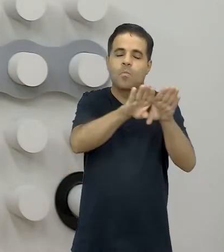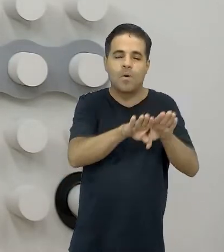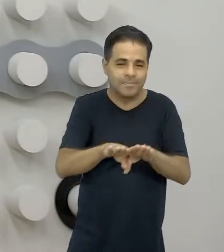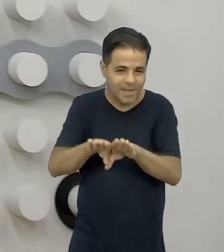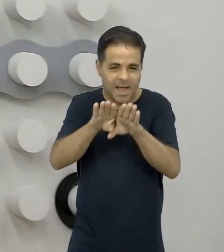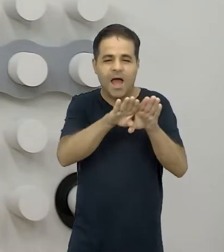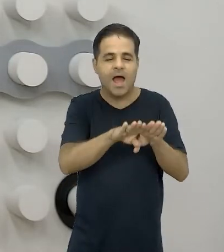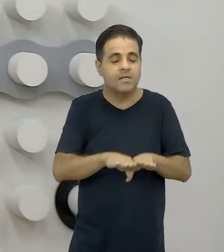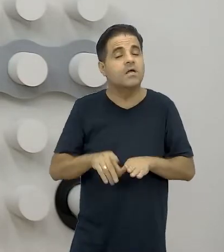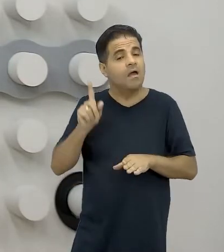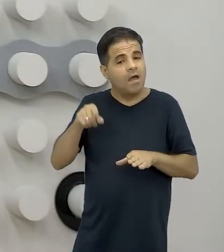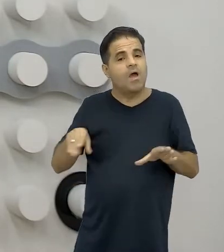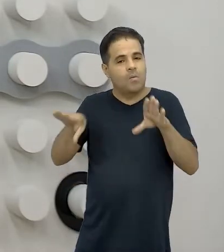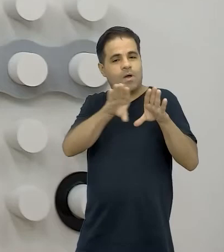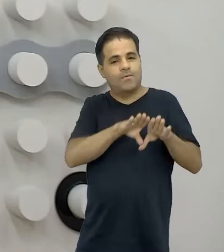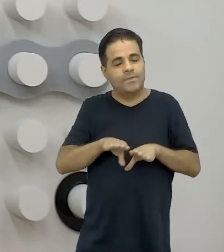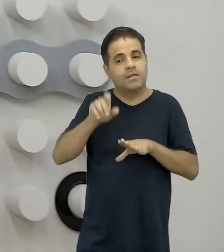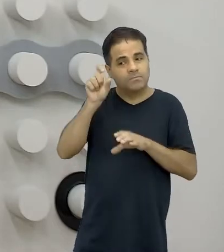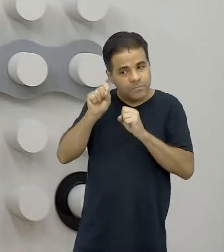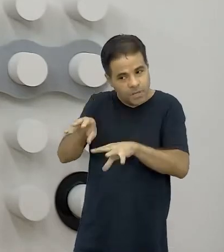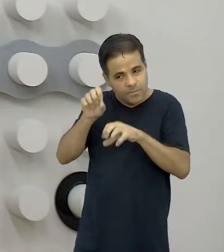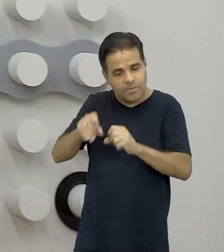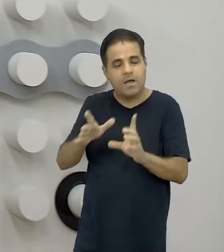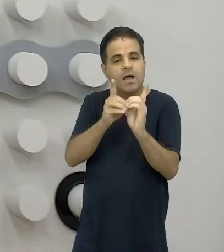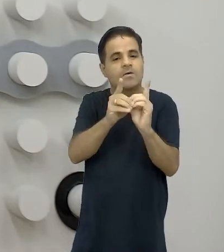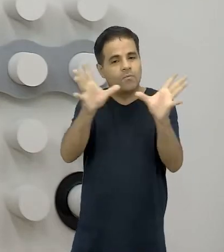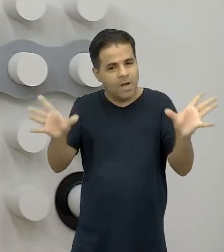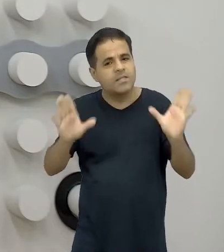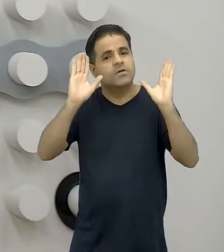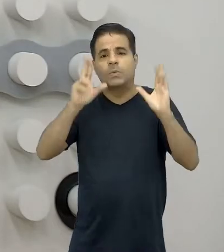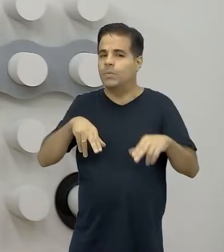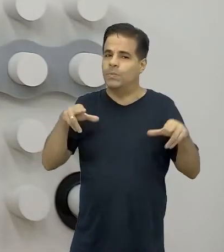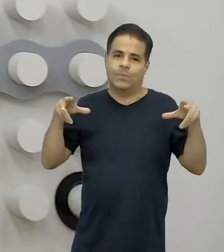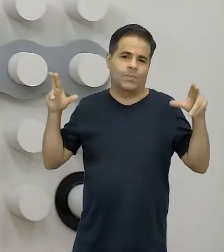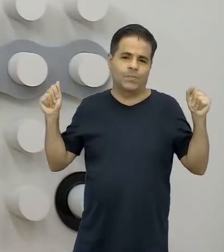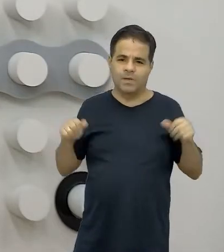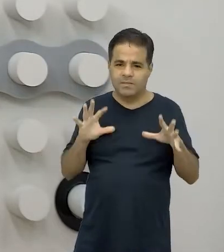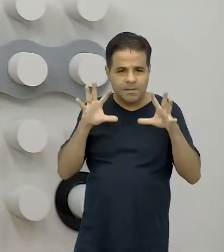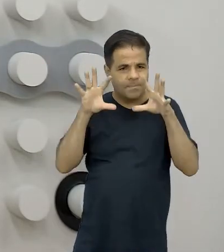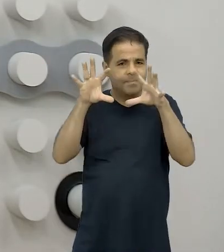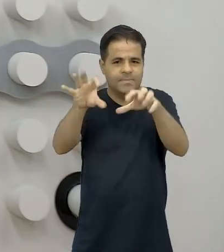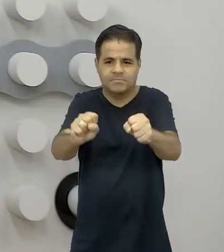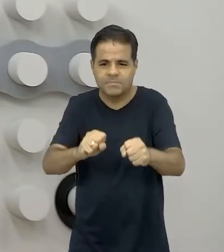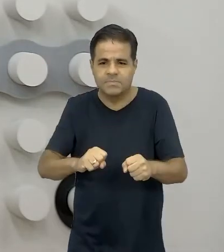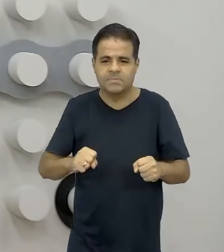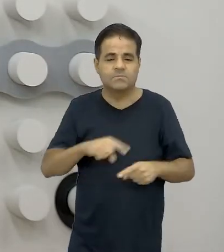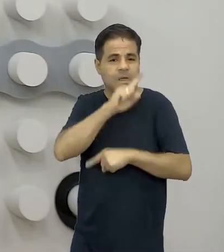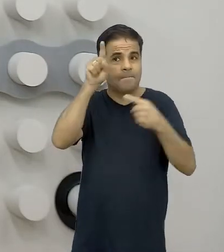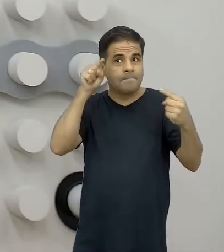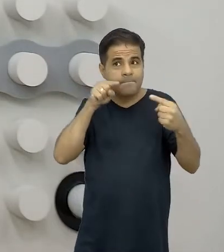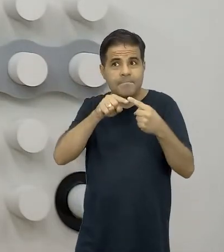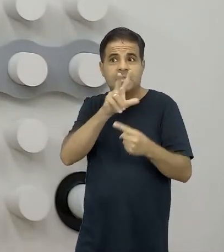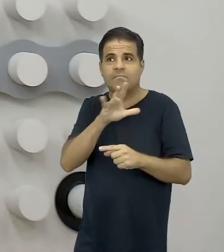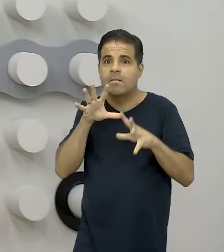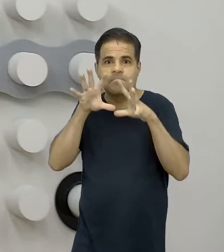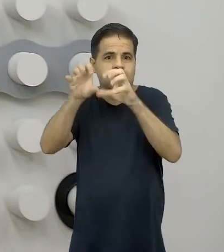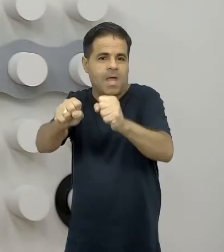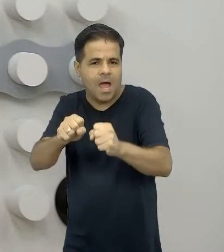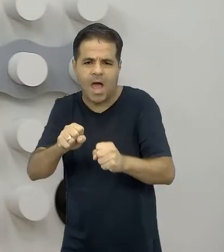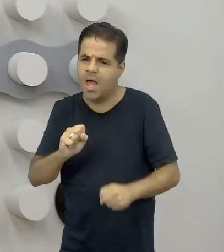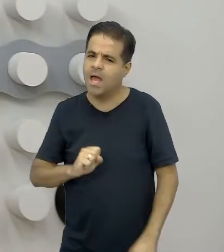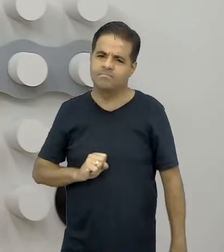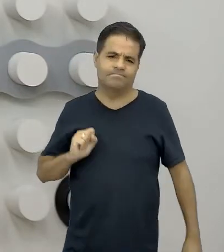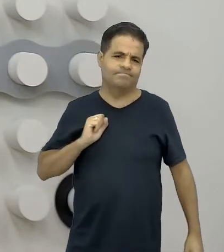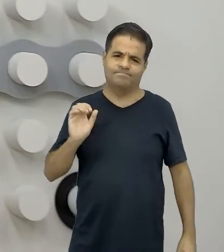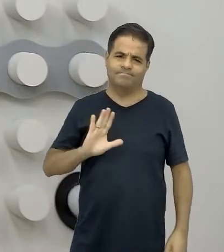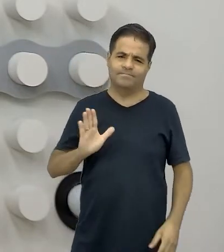igualdade. Então, a igualdade para uma educação democrática, ela jamais deve ser tomada como uma meta a ser alcançada, e